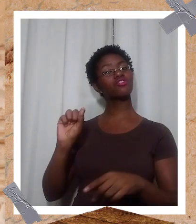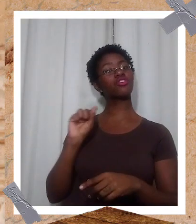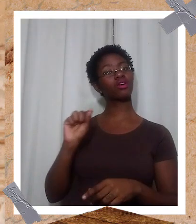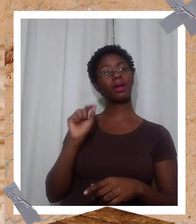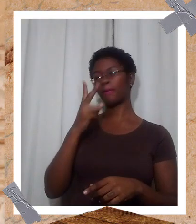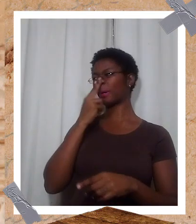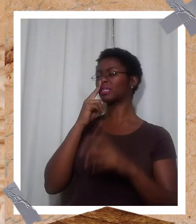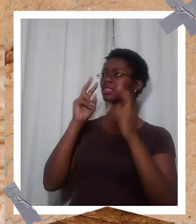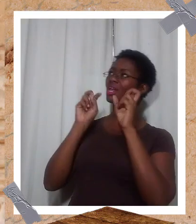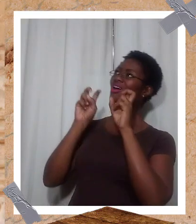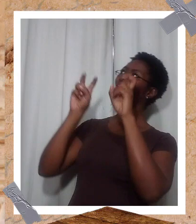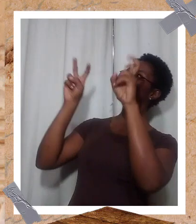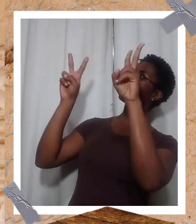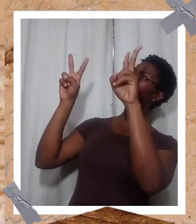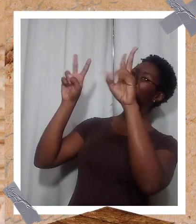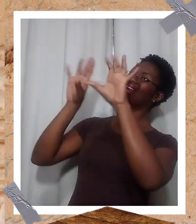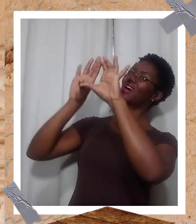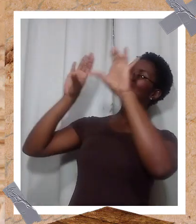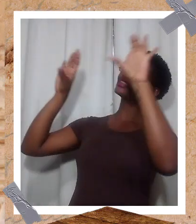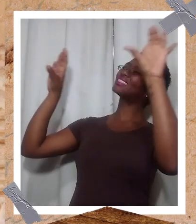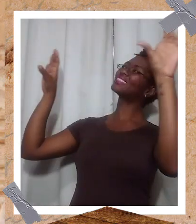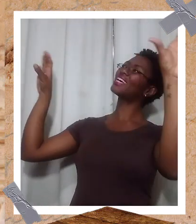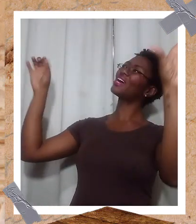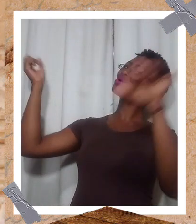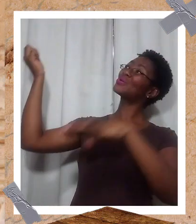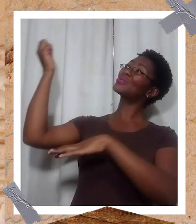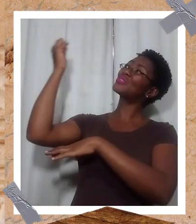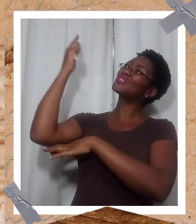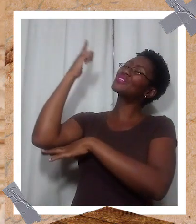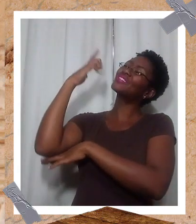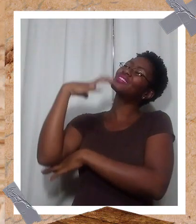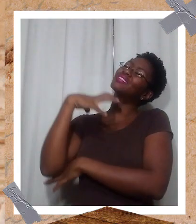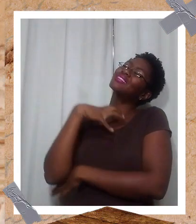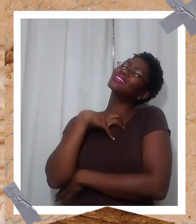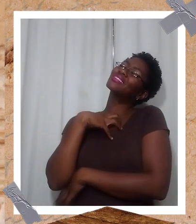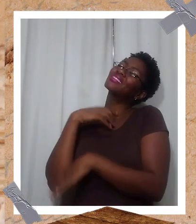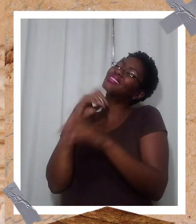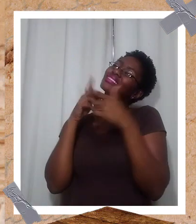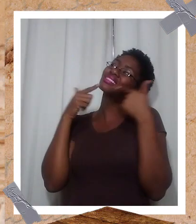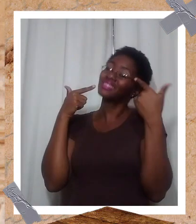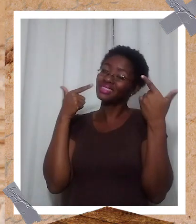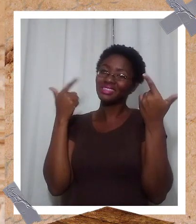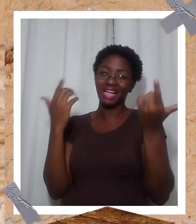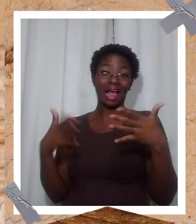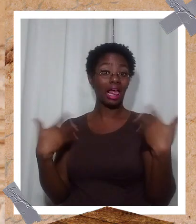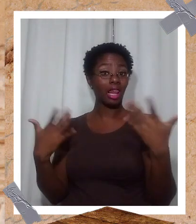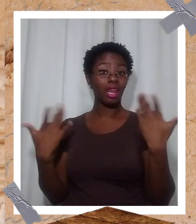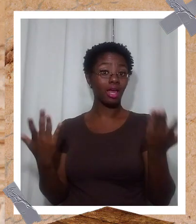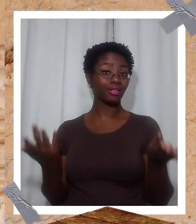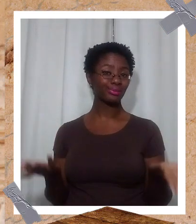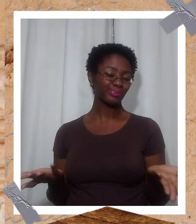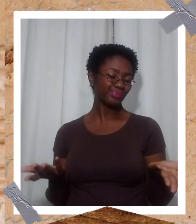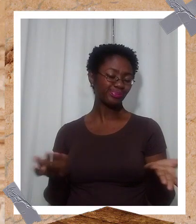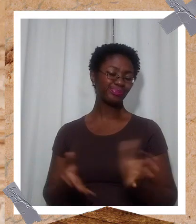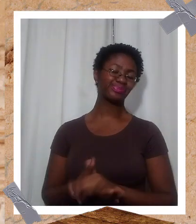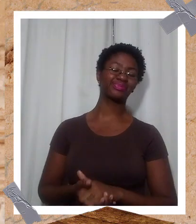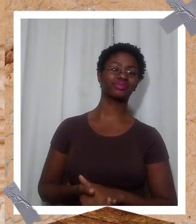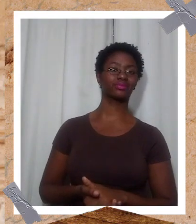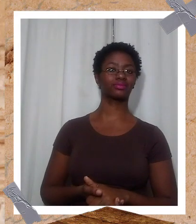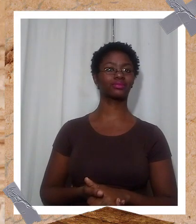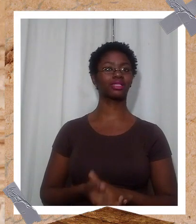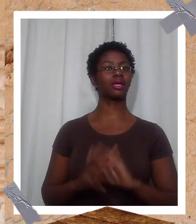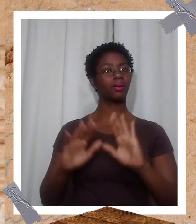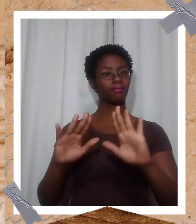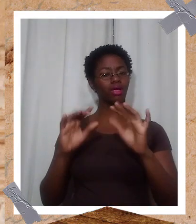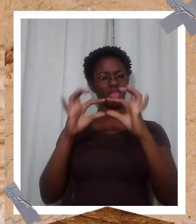céu, contemplar o sol. Ela tem umas narrativas de um pouco do que faz ela feliz. Então, tem